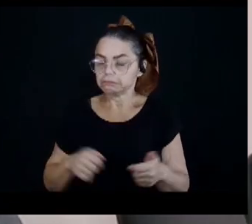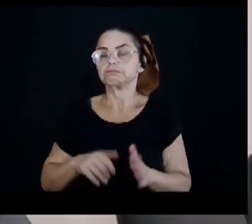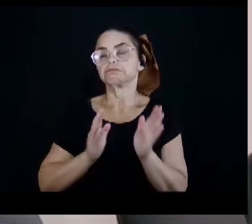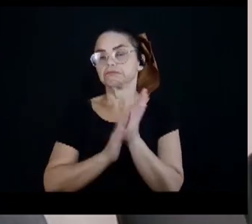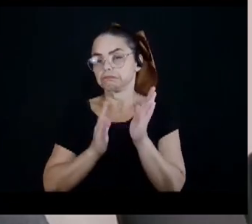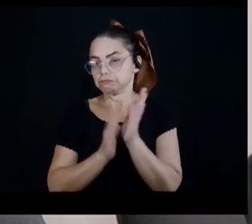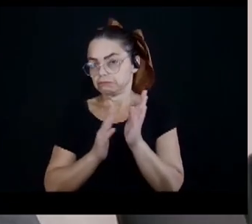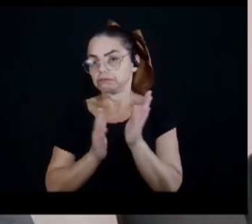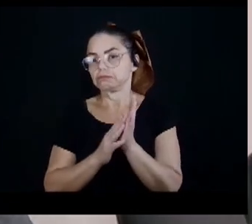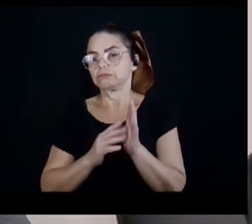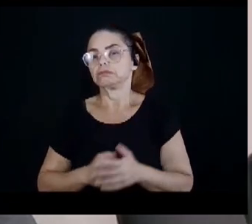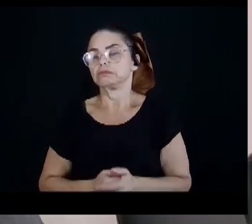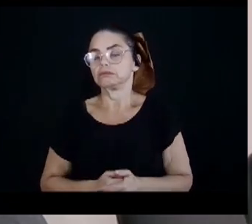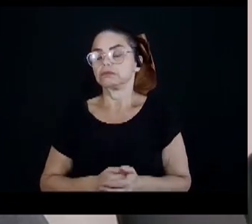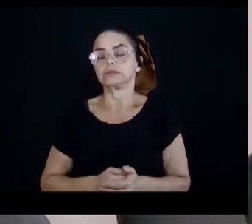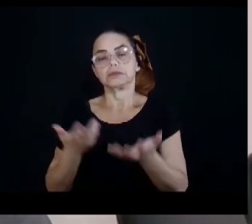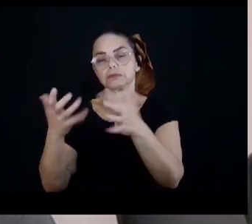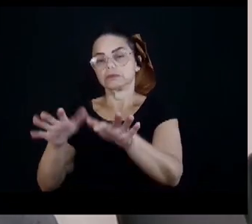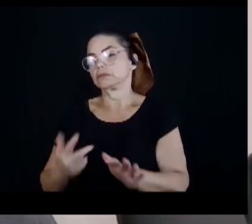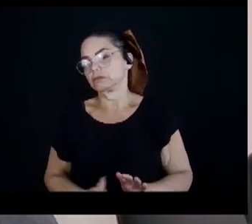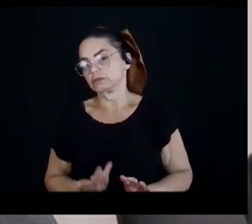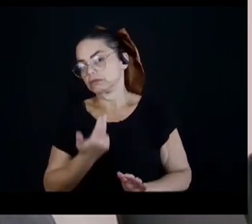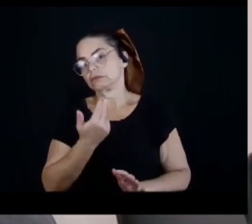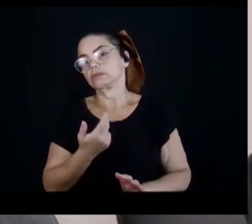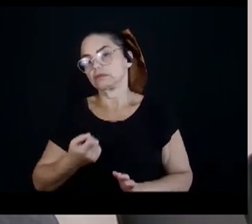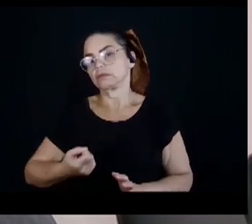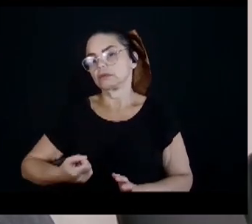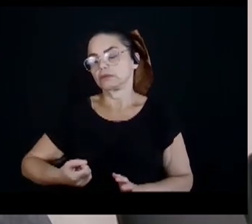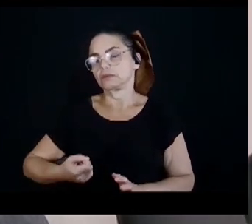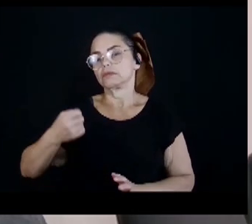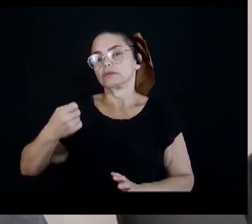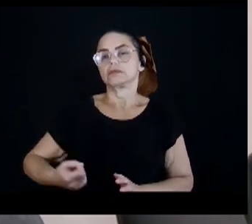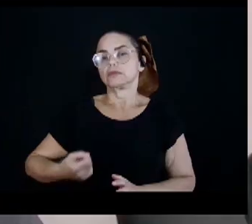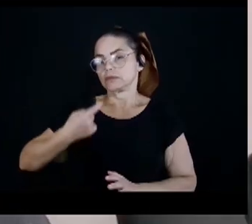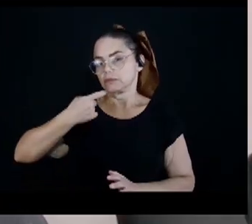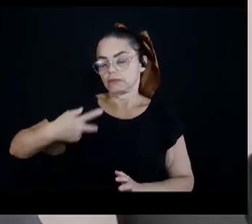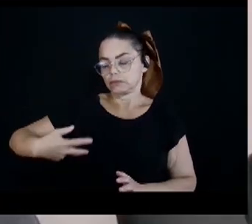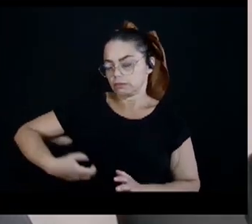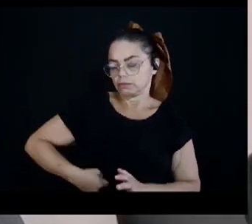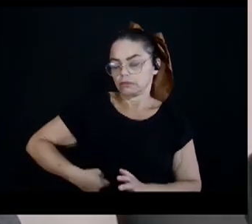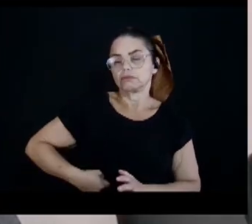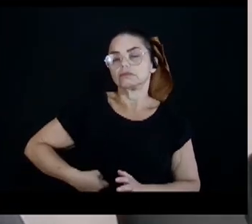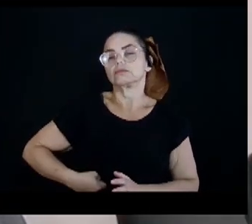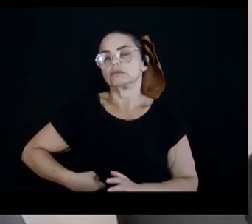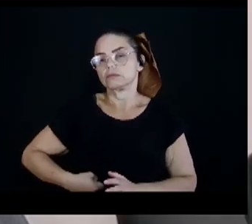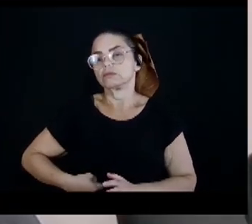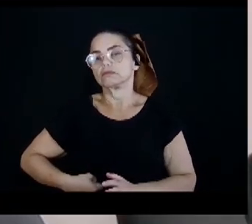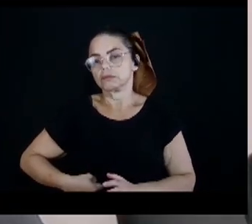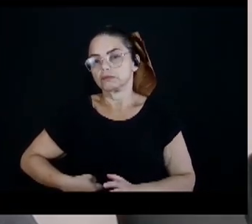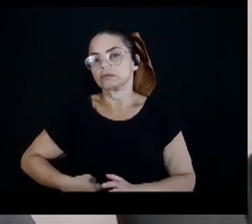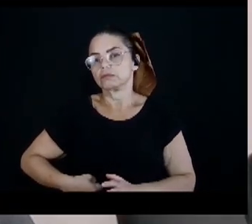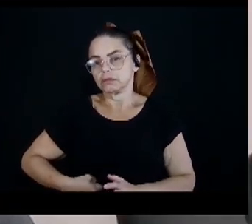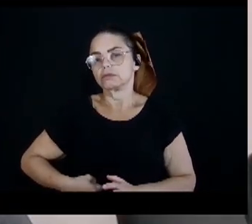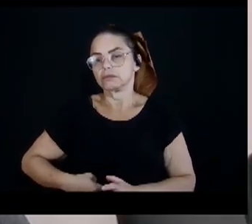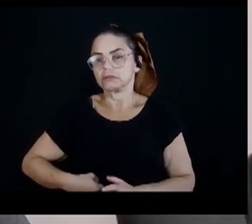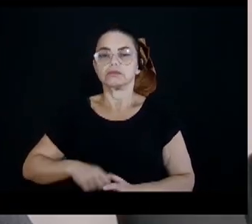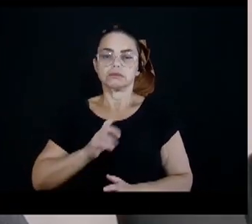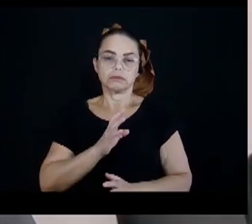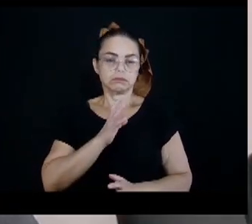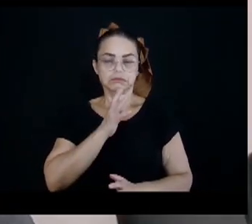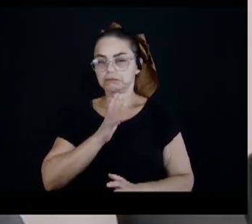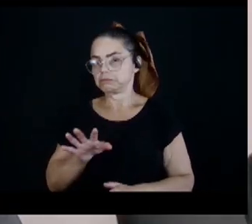cirurgia bariátrica quando você tem um medicamento injetável, que o efeito colateral ainda é desconhecido, mas não tem